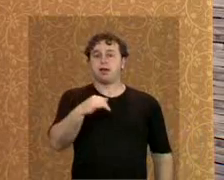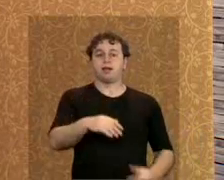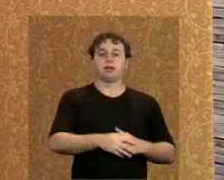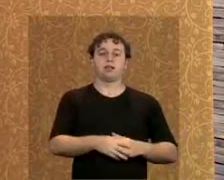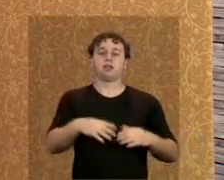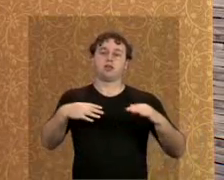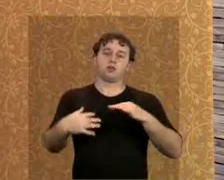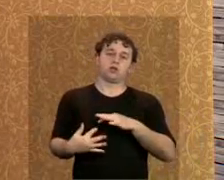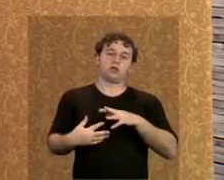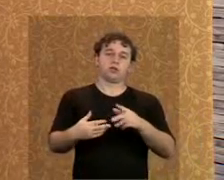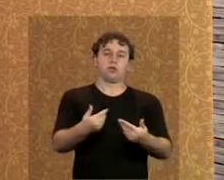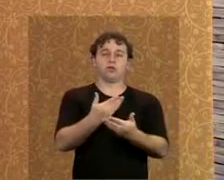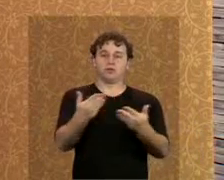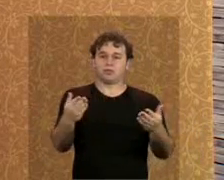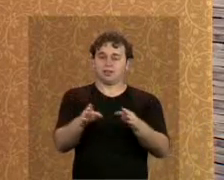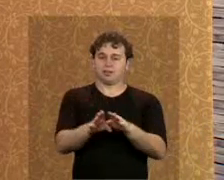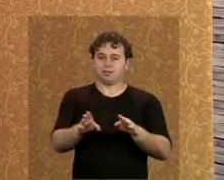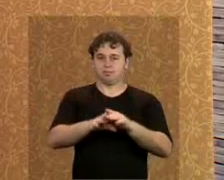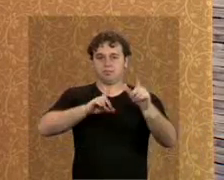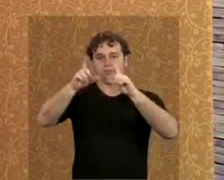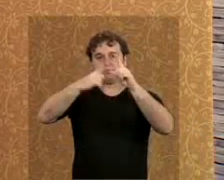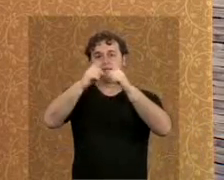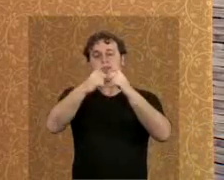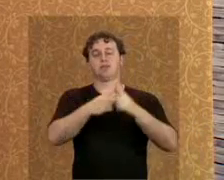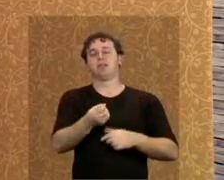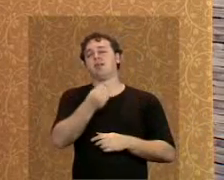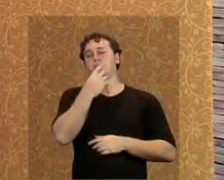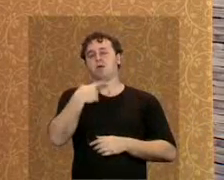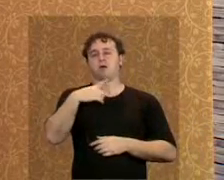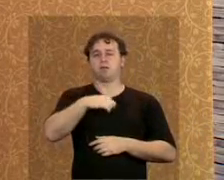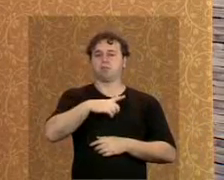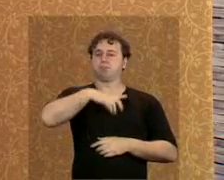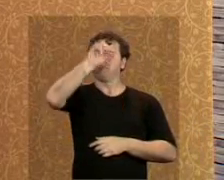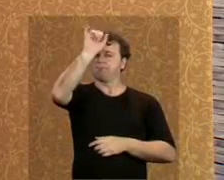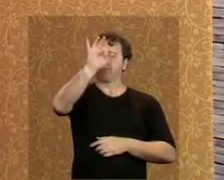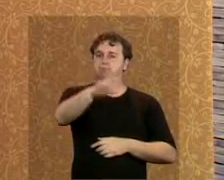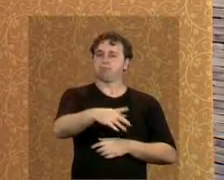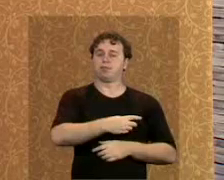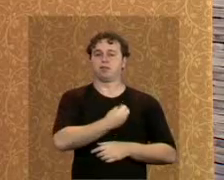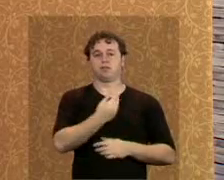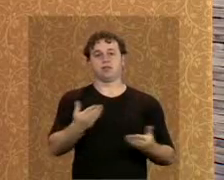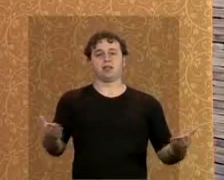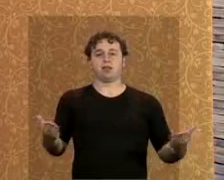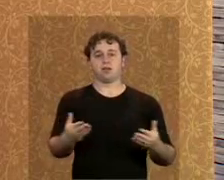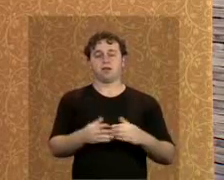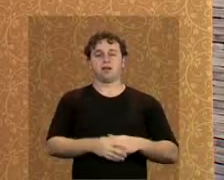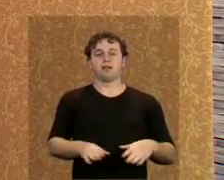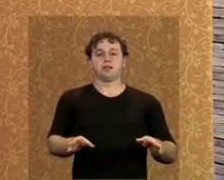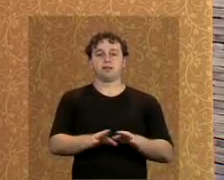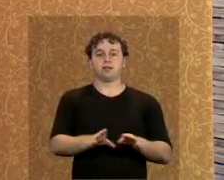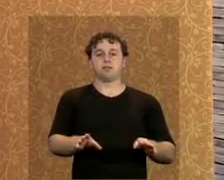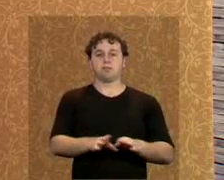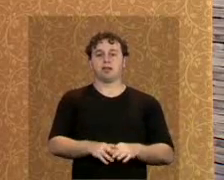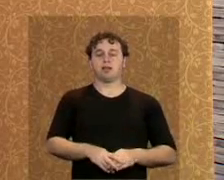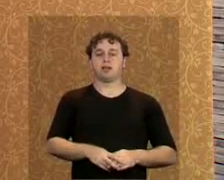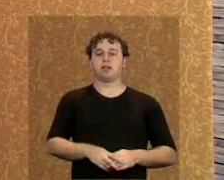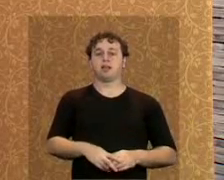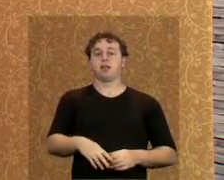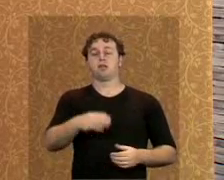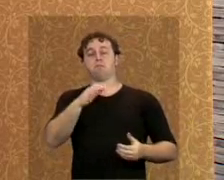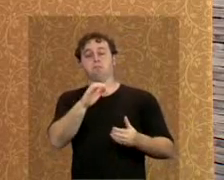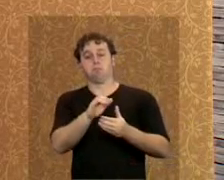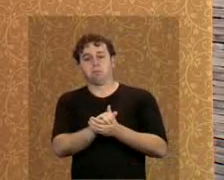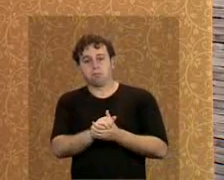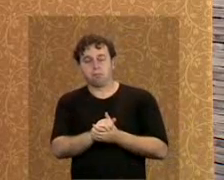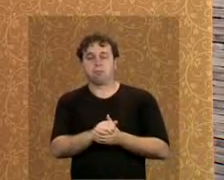Por todos e vocês da Rede Vida. Você é um rapaz abençoado, Jefferson, com certeza. E como esposo, não é? Eu